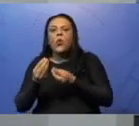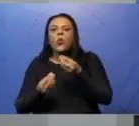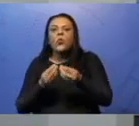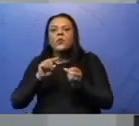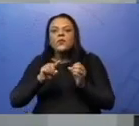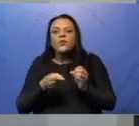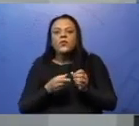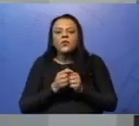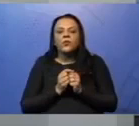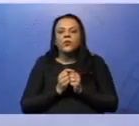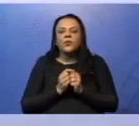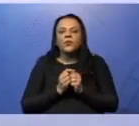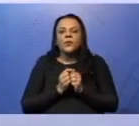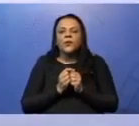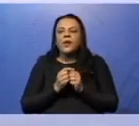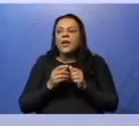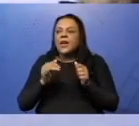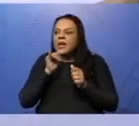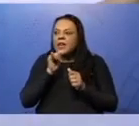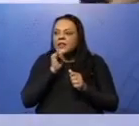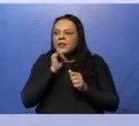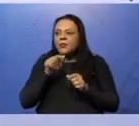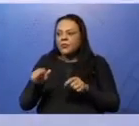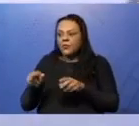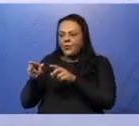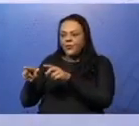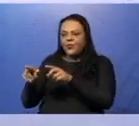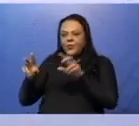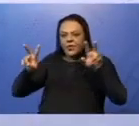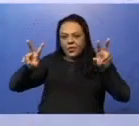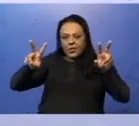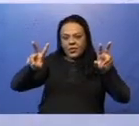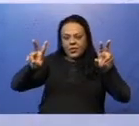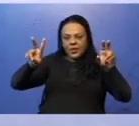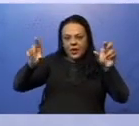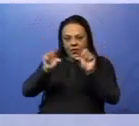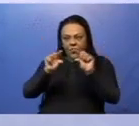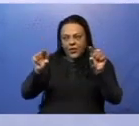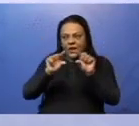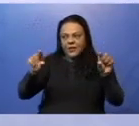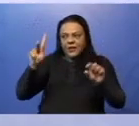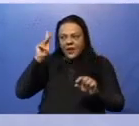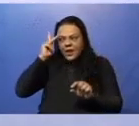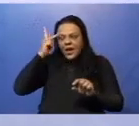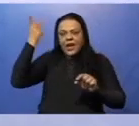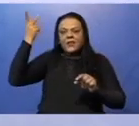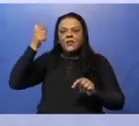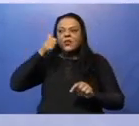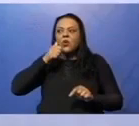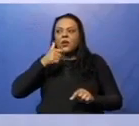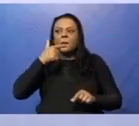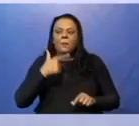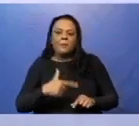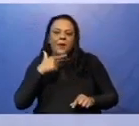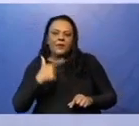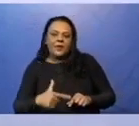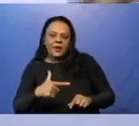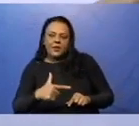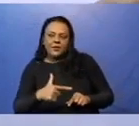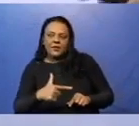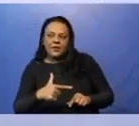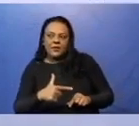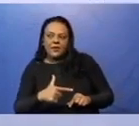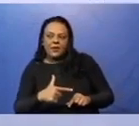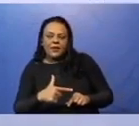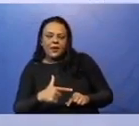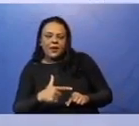obra-prima. Eu não posso colocar ali a história da madrasta, vírgula, era sua obra-prima. Certo? Ou a história da madrasta era,